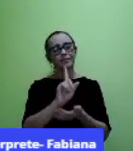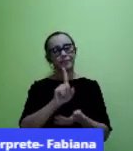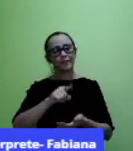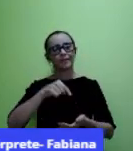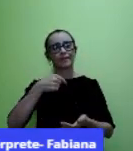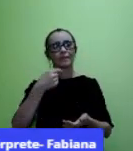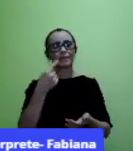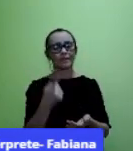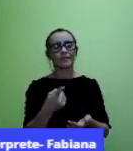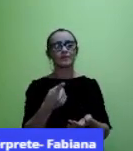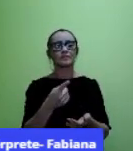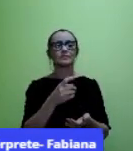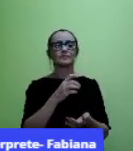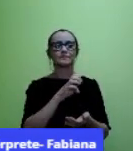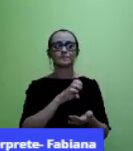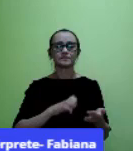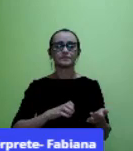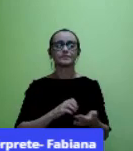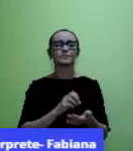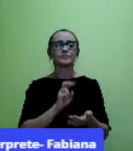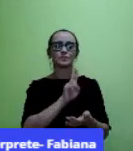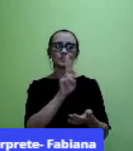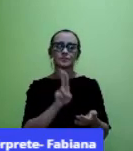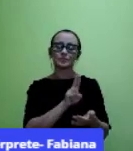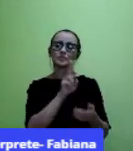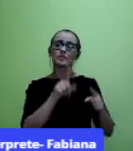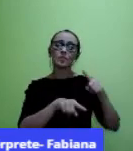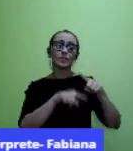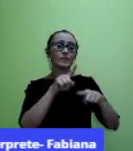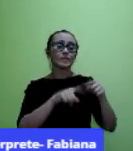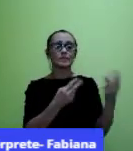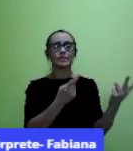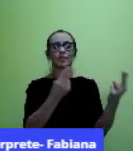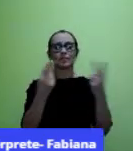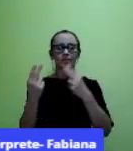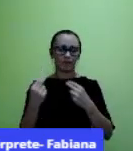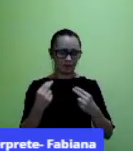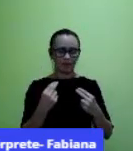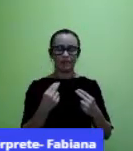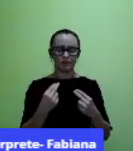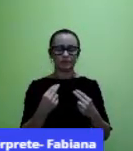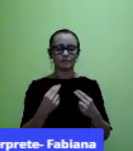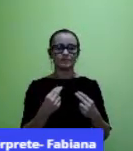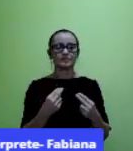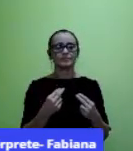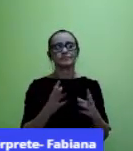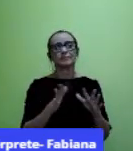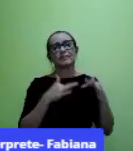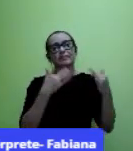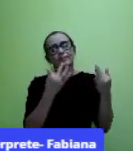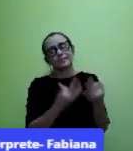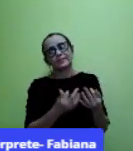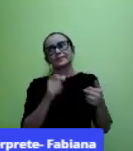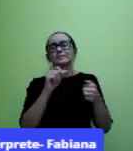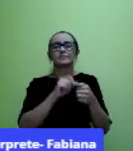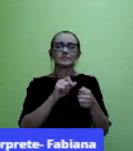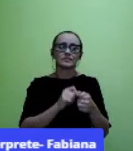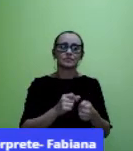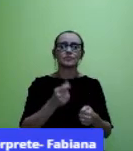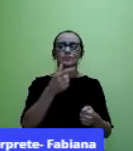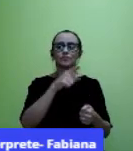atividade? Utilizando o mesmo material, para esse pai não ter que ir lá, buscar outro material, recomeçar de novo.